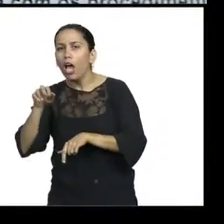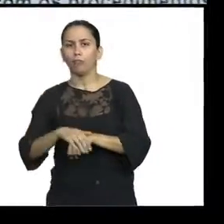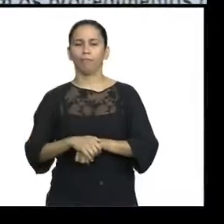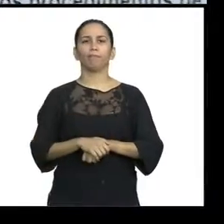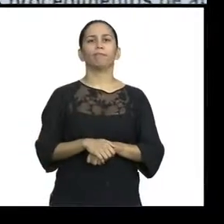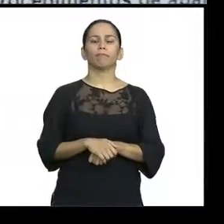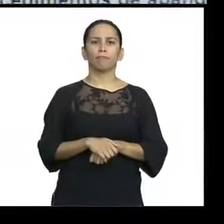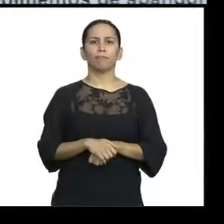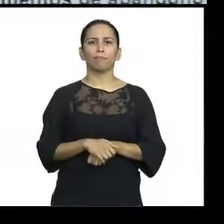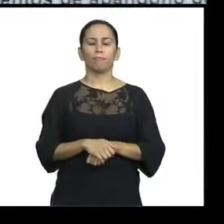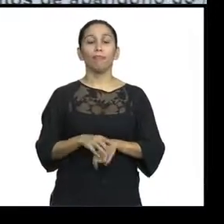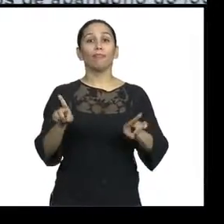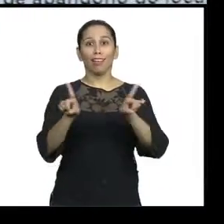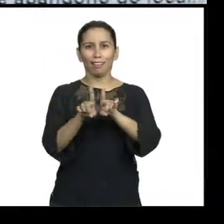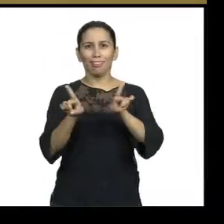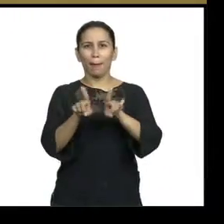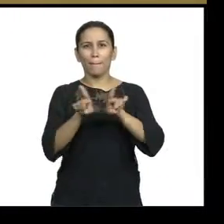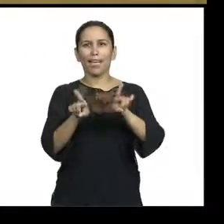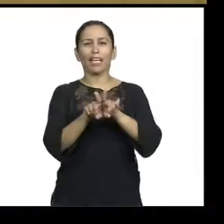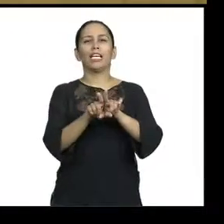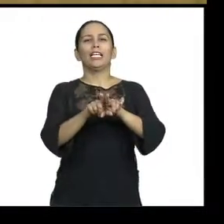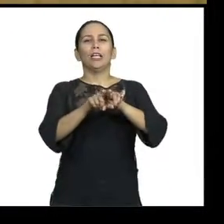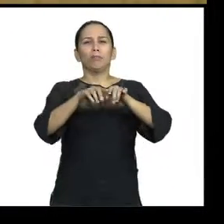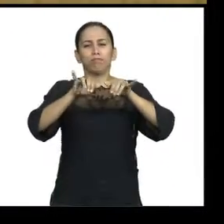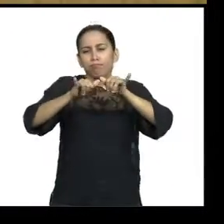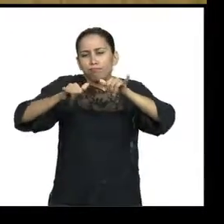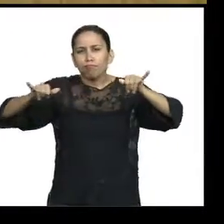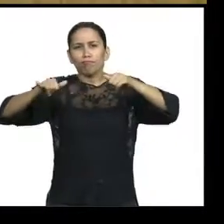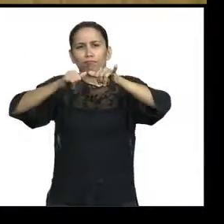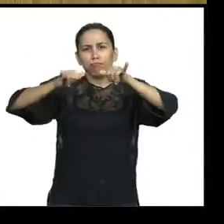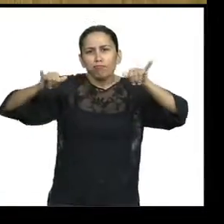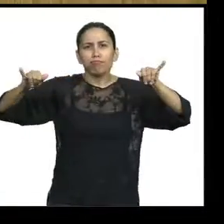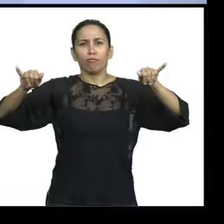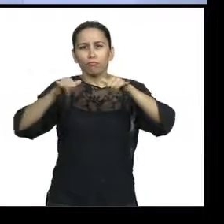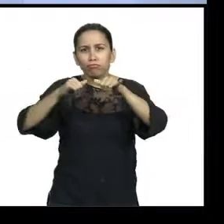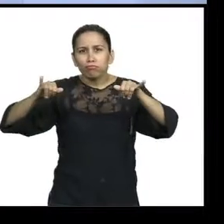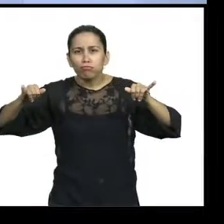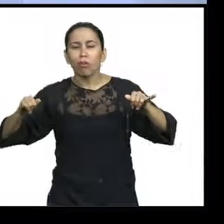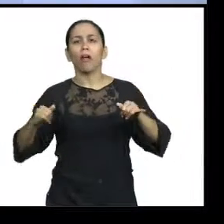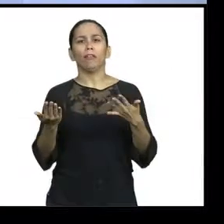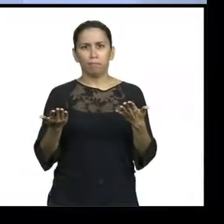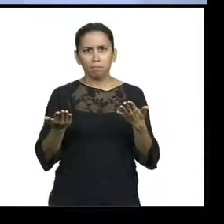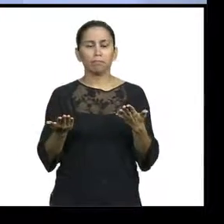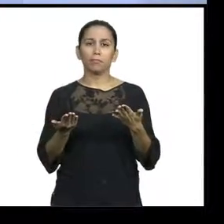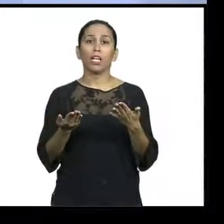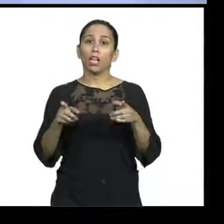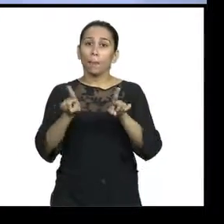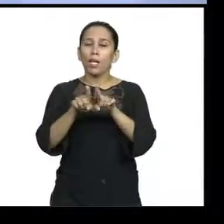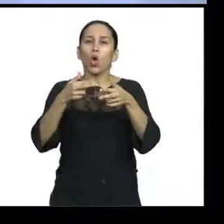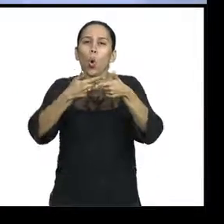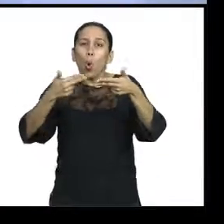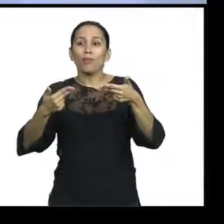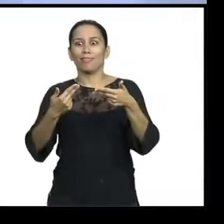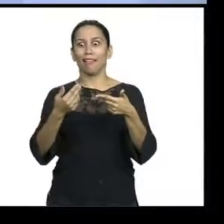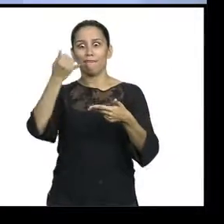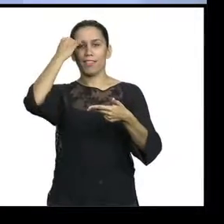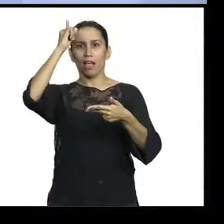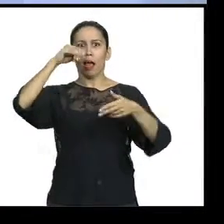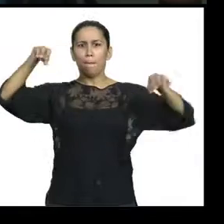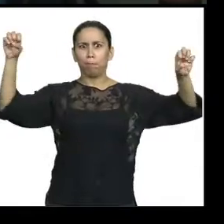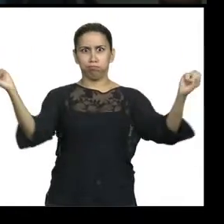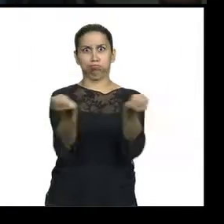Dos sistemas de combate a incêndio, que devem estar em perfeito estado de funcionamento, das instalações elétricas à prova de